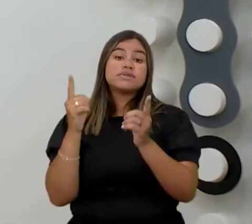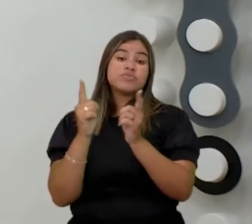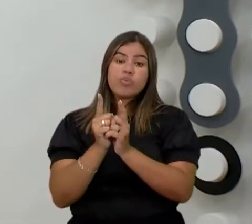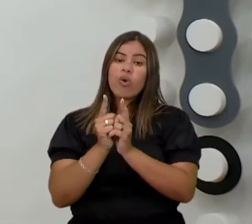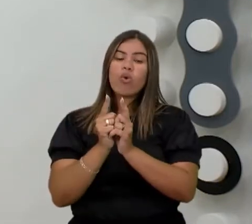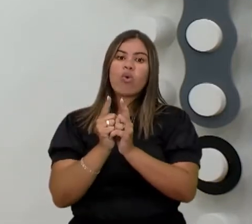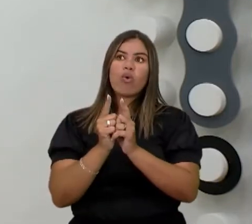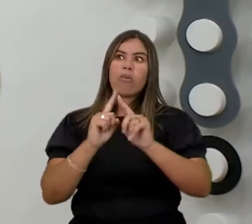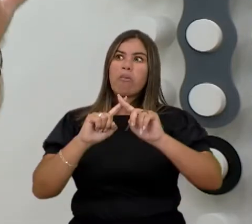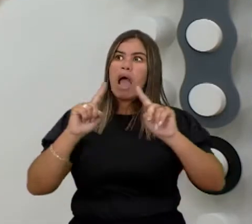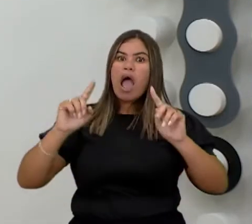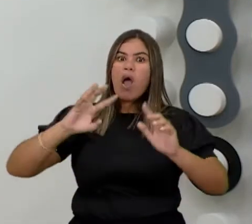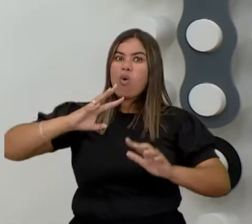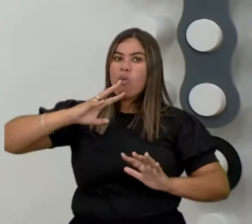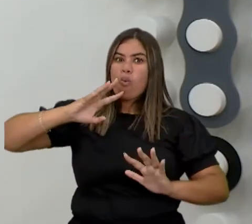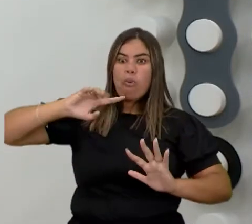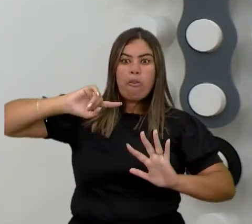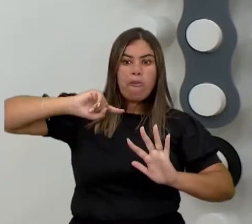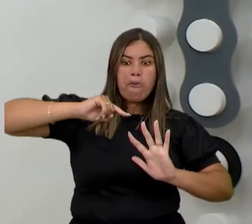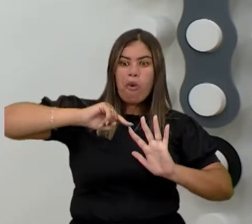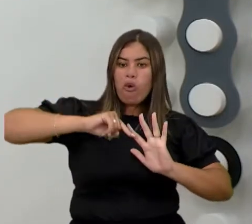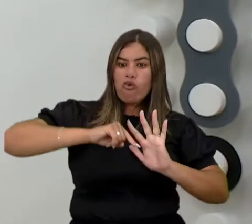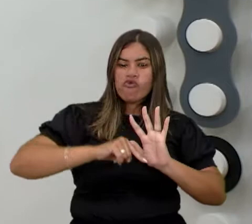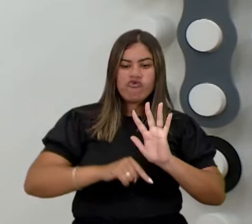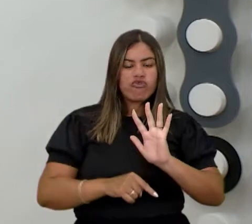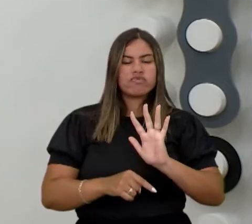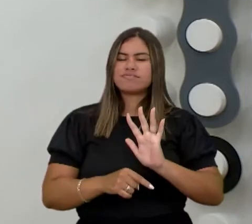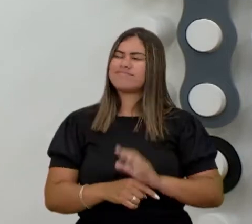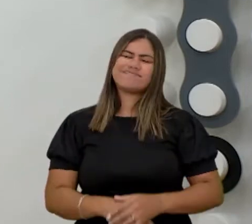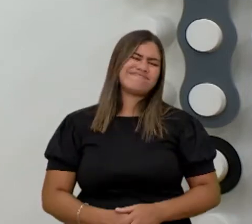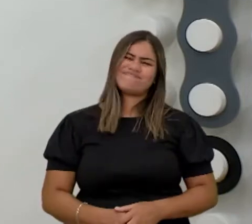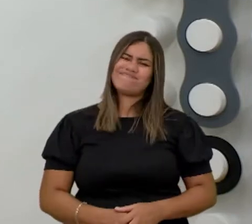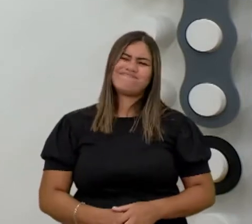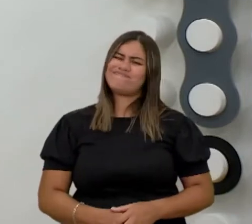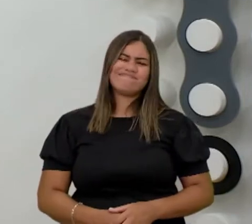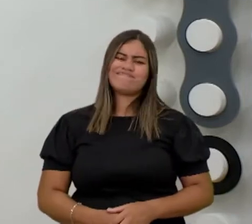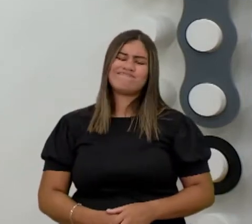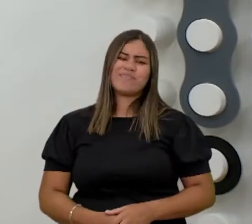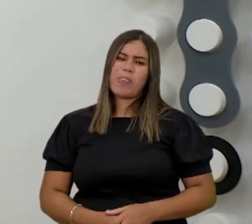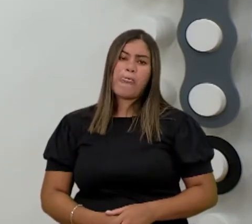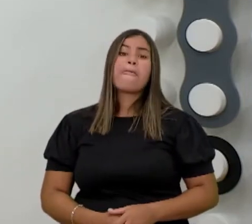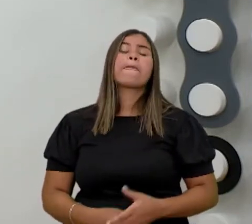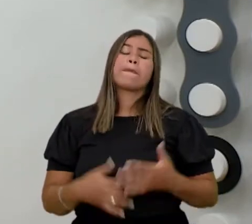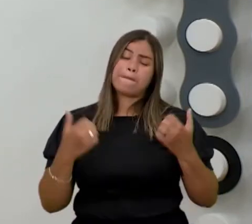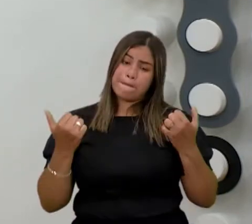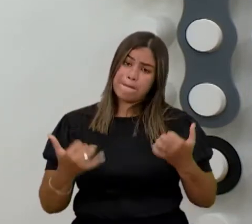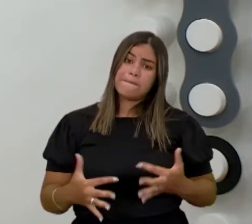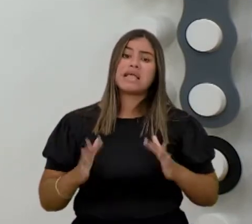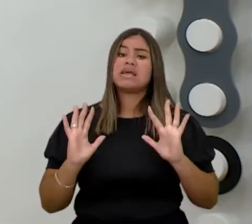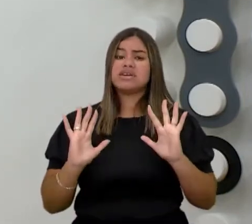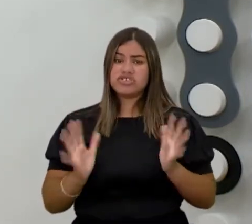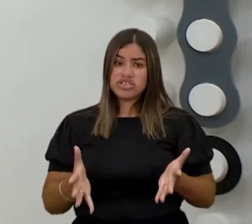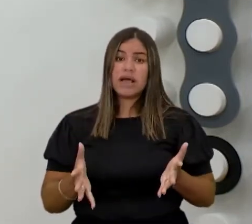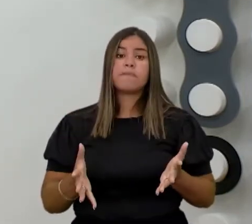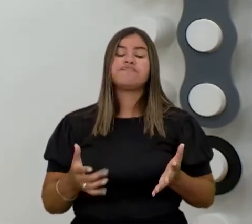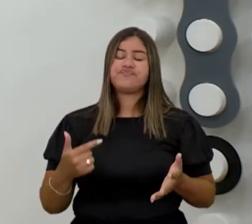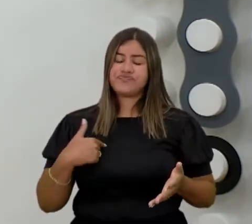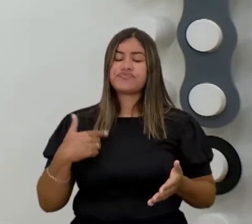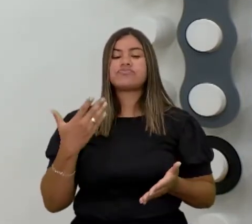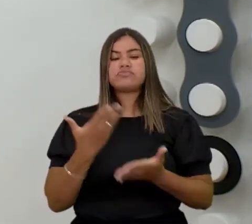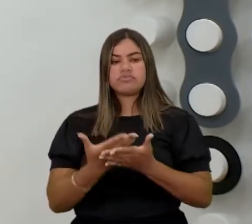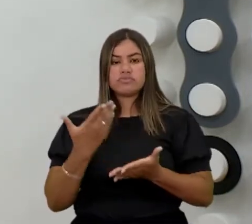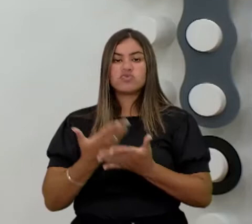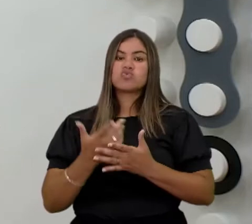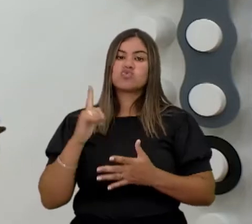um conhecimento tão assim aprofundado do sistema. Como eu falei, né, e eu sempre falo nas minhas aulas de